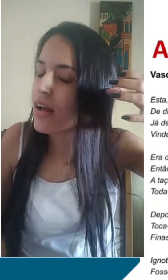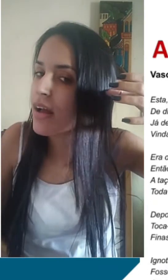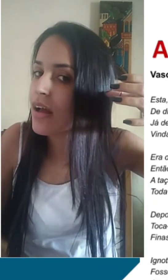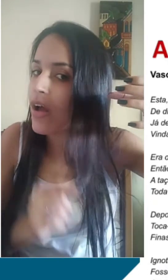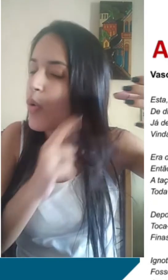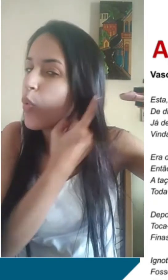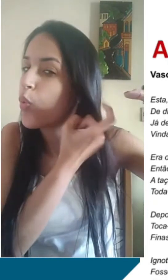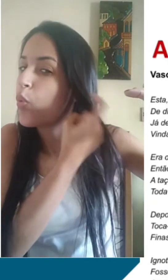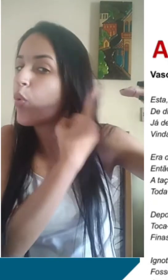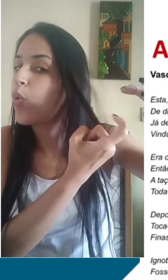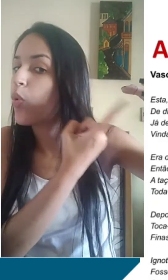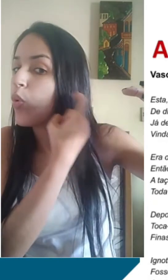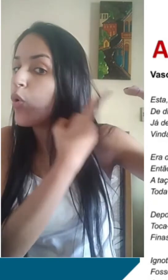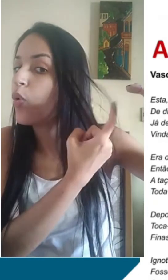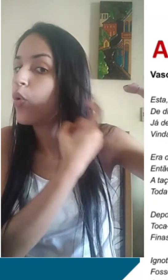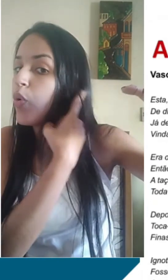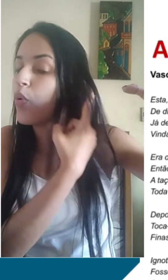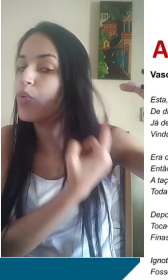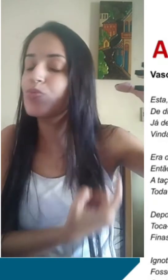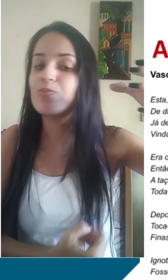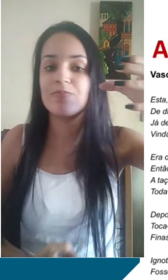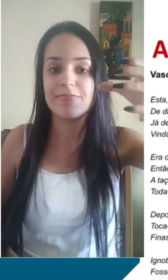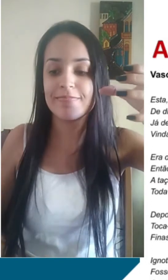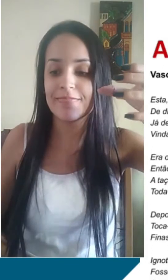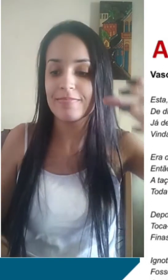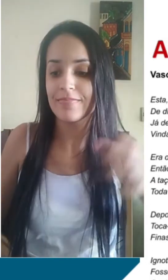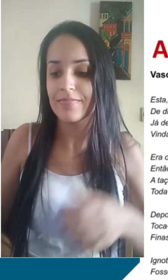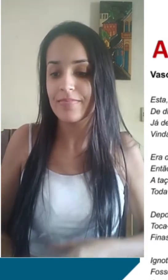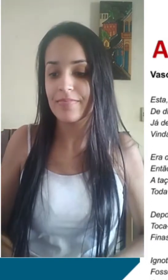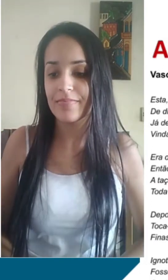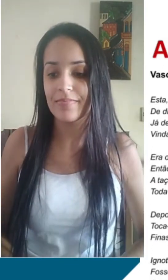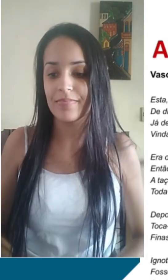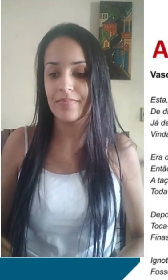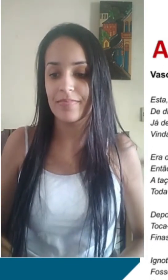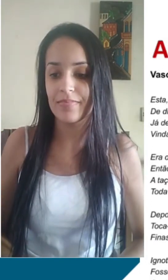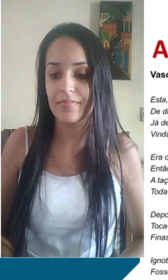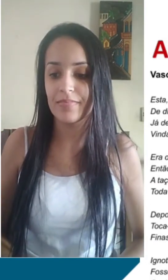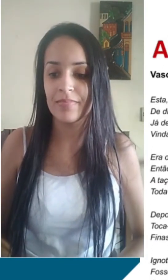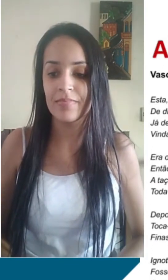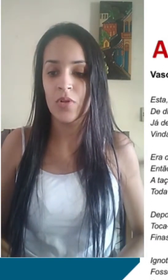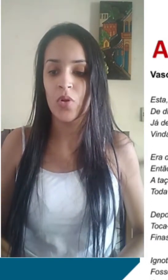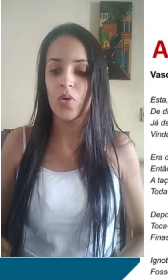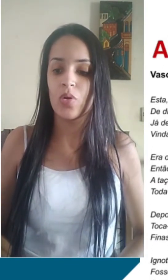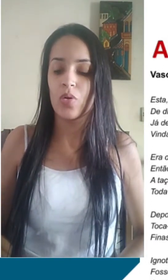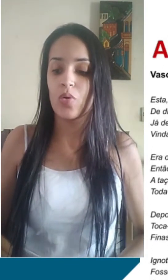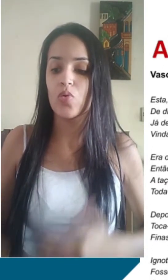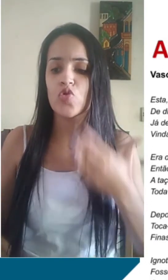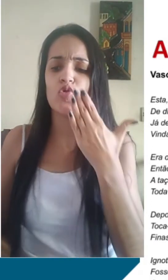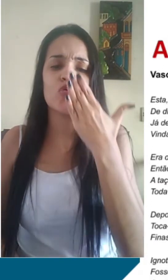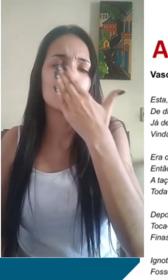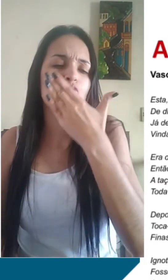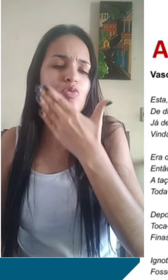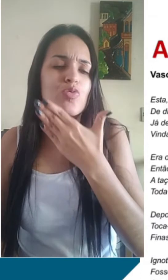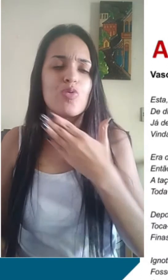finas, hás de lhe ouvir, canora e doce. Ignota voz, qual se da